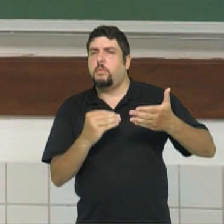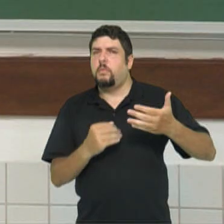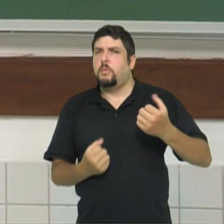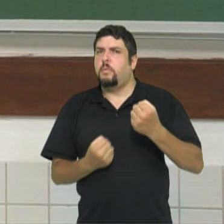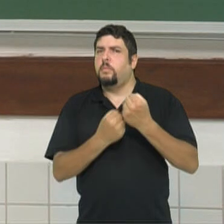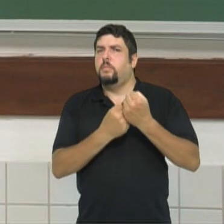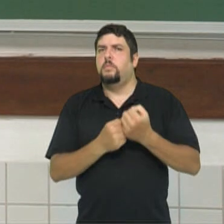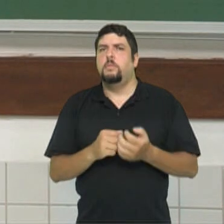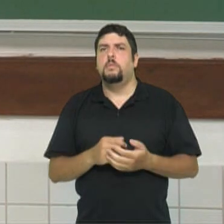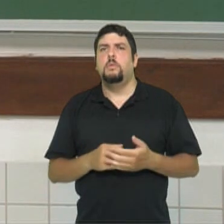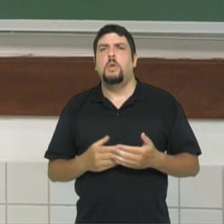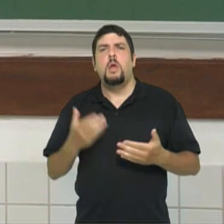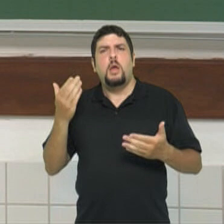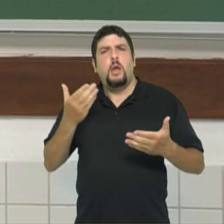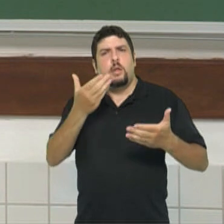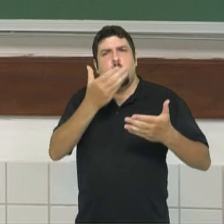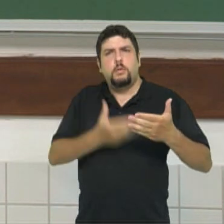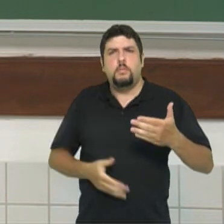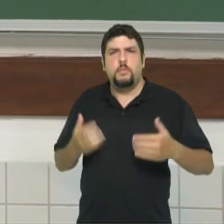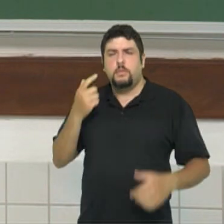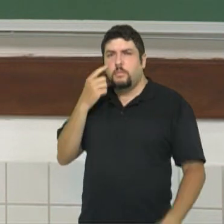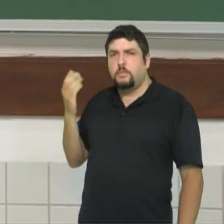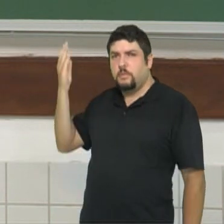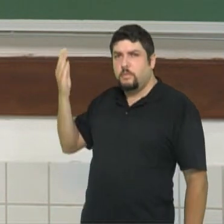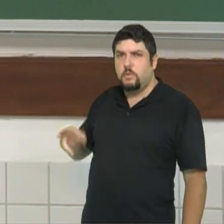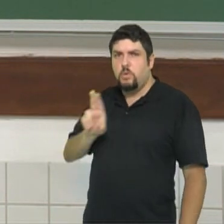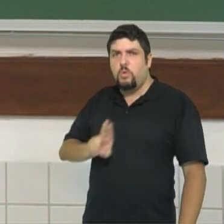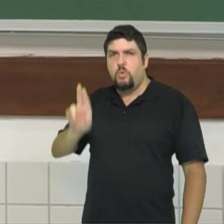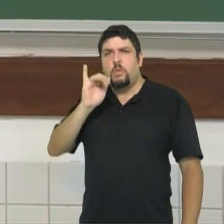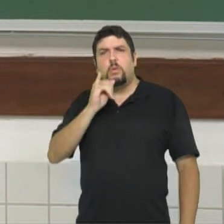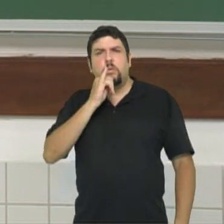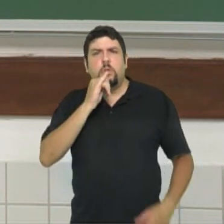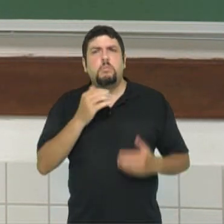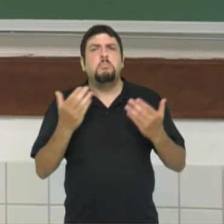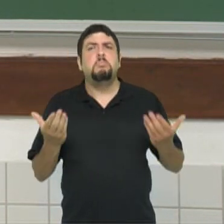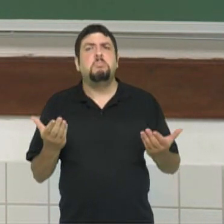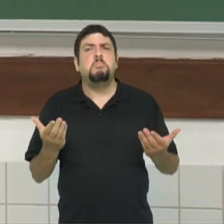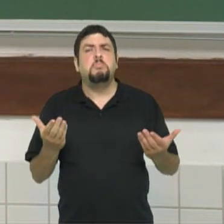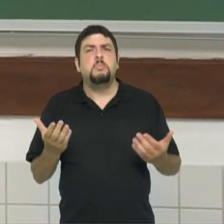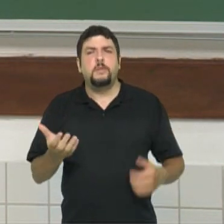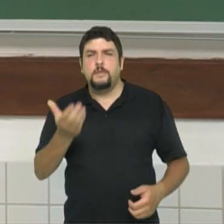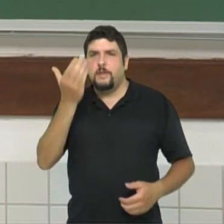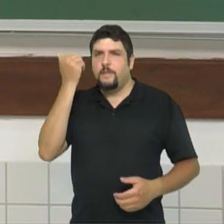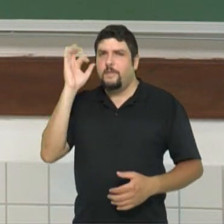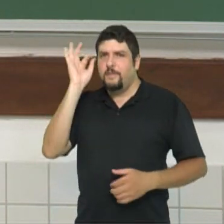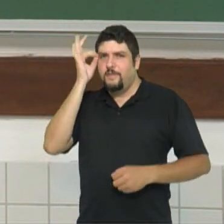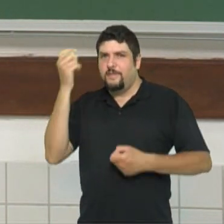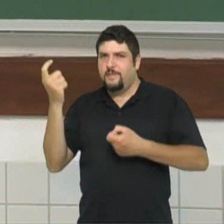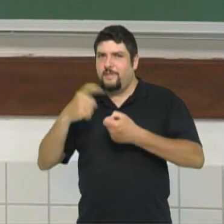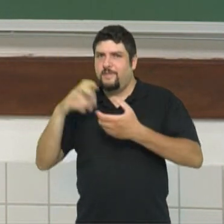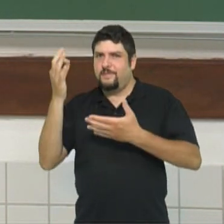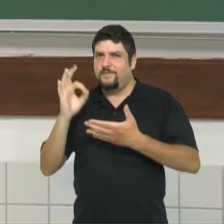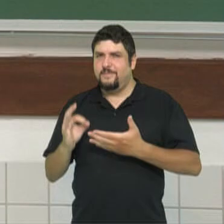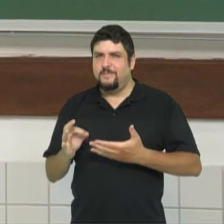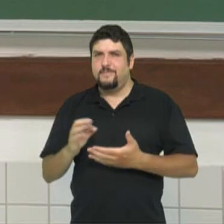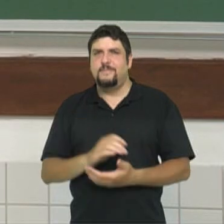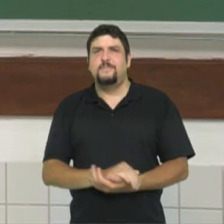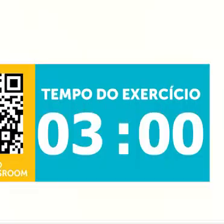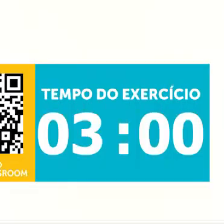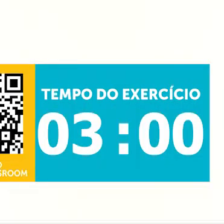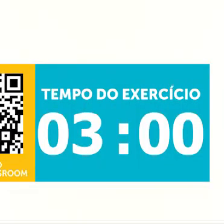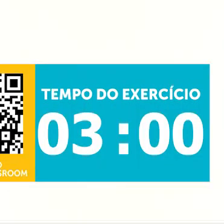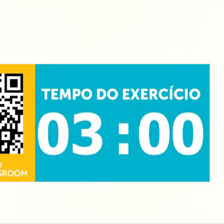Qual é o exemplo aqui que a estudante Ana Clara utilizou para justificar os argumentos dela? Vamos lá? Já voltamos com a resposta correta.